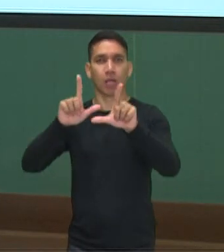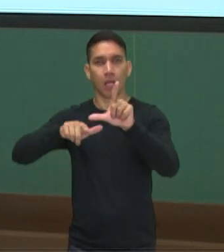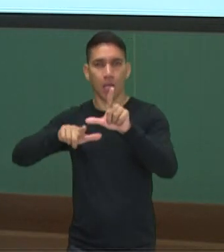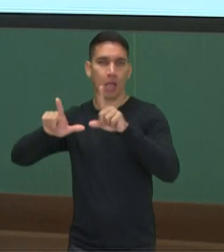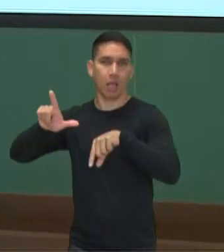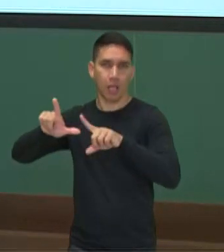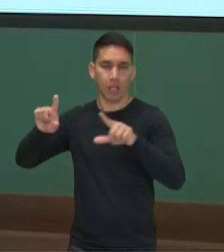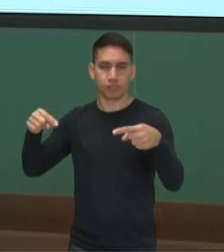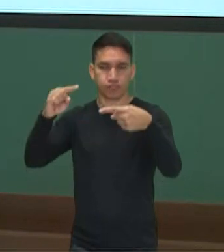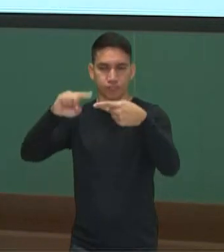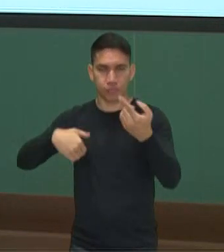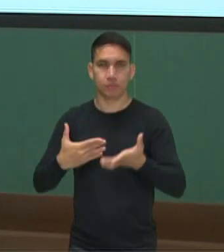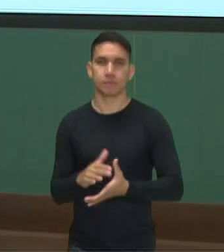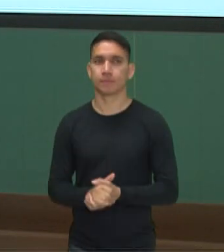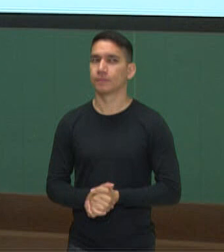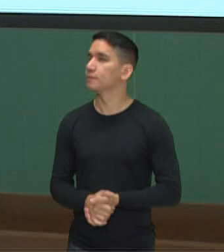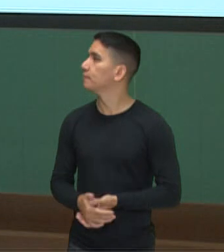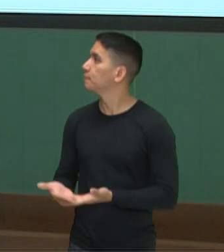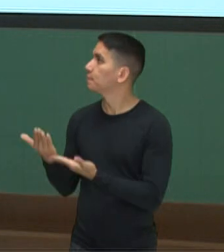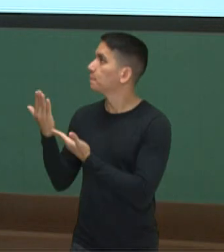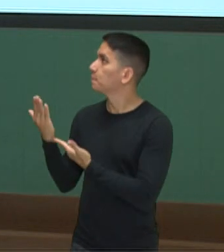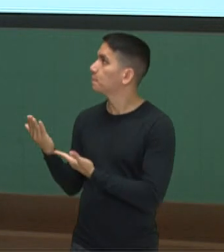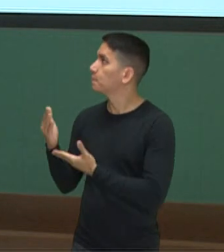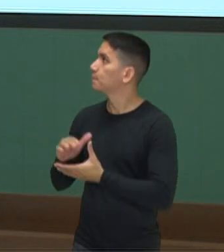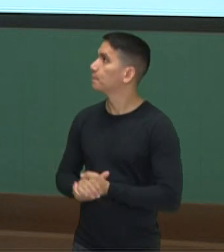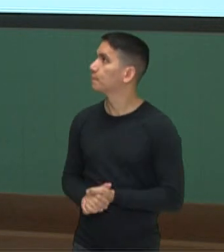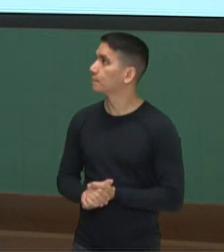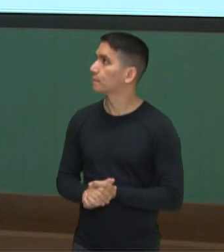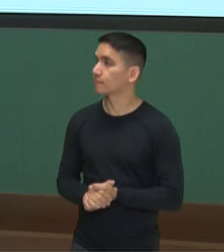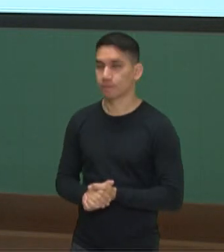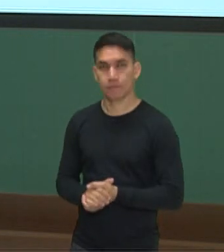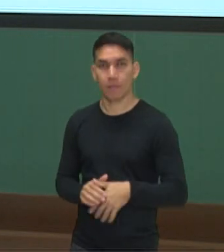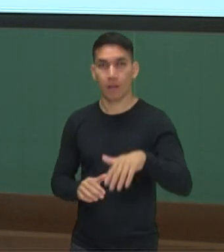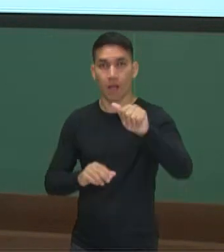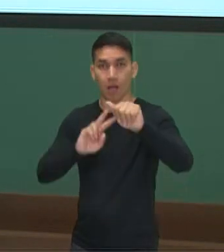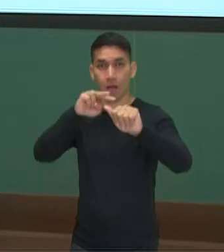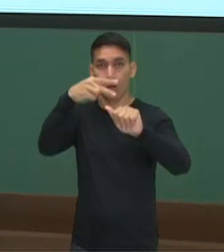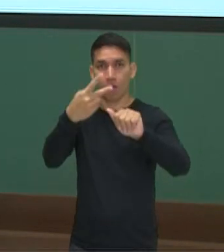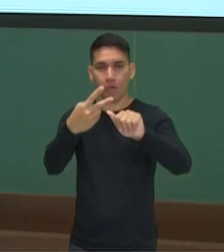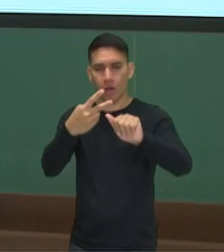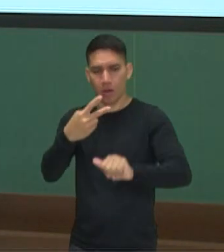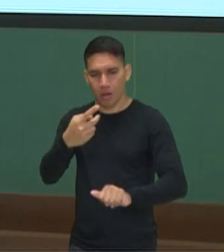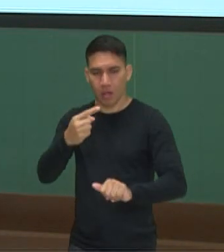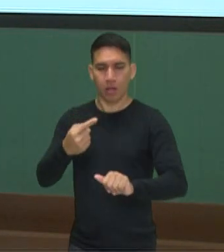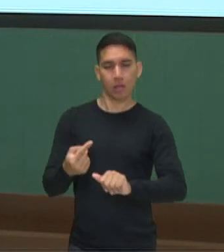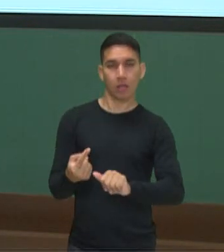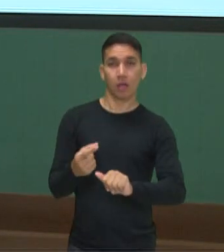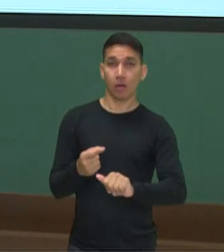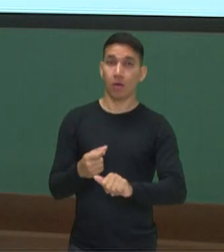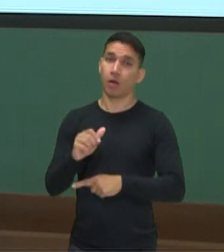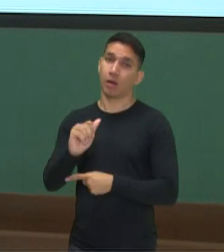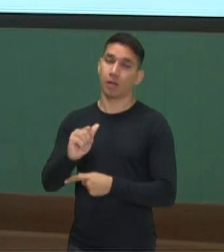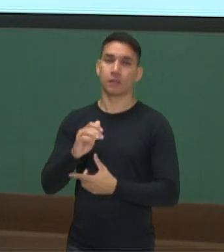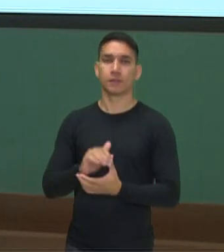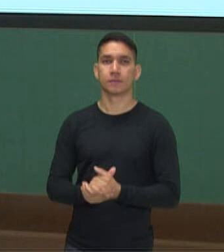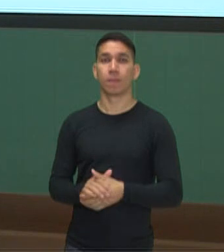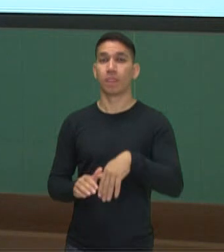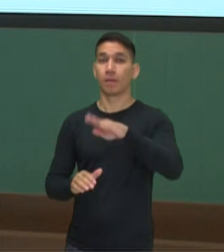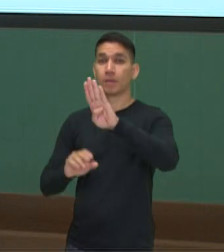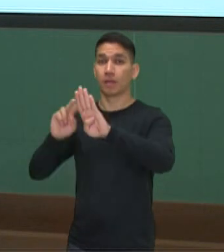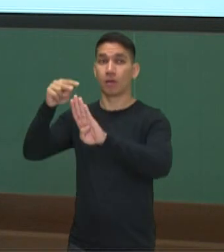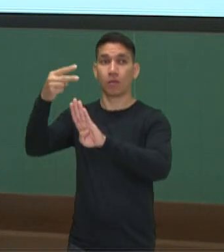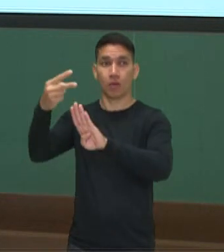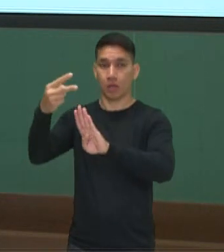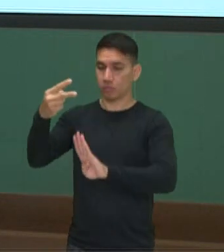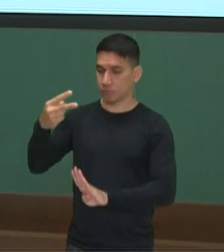por 4, 7. A ao quadrado divididos por A, A. B ao quadrado divididos por B, B. Tranquilo? Repete